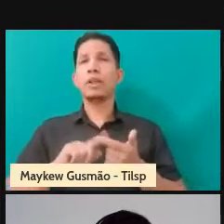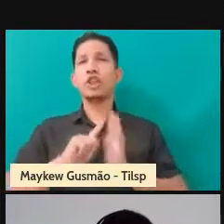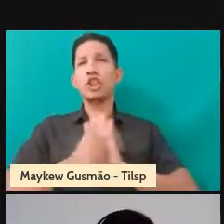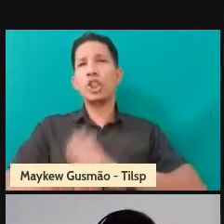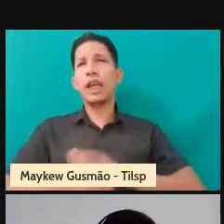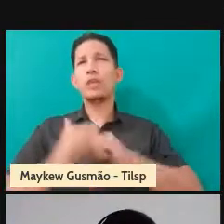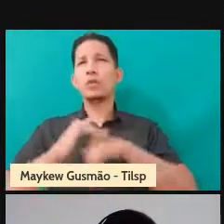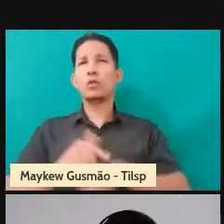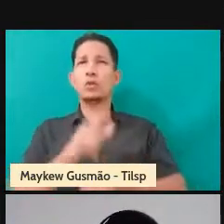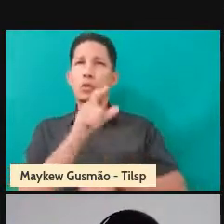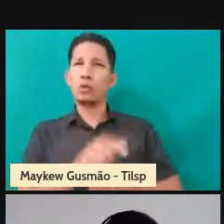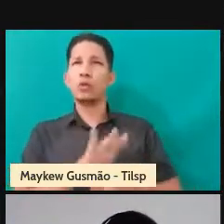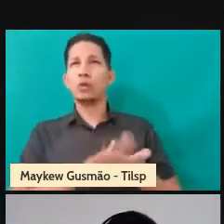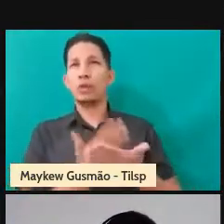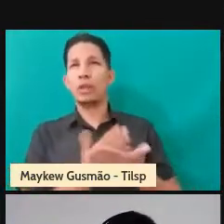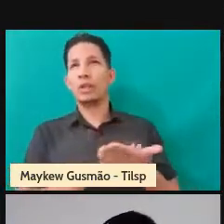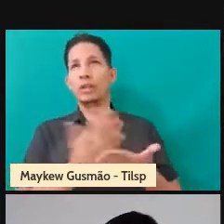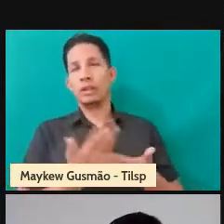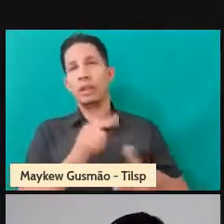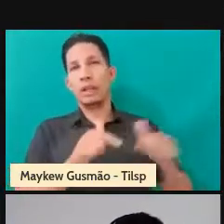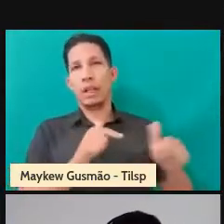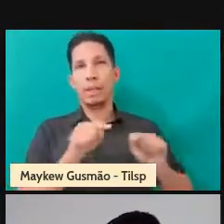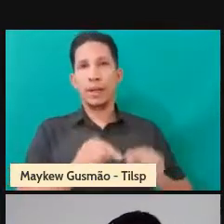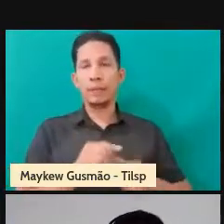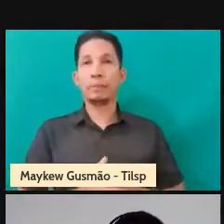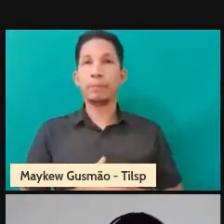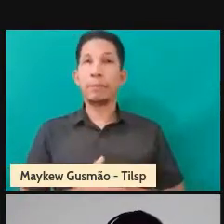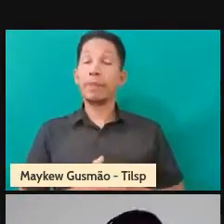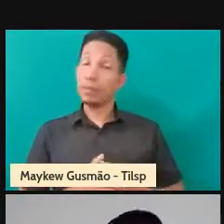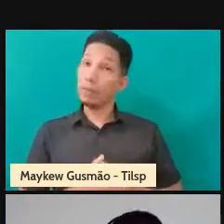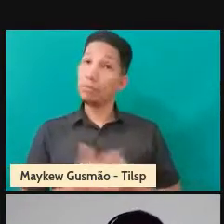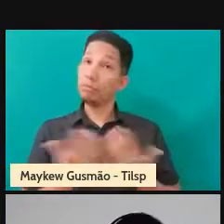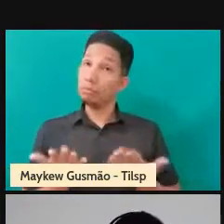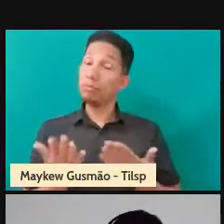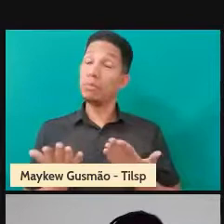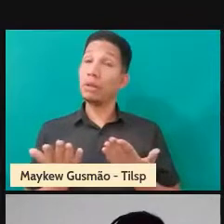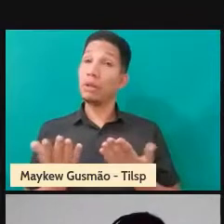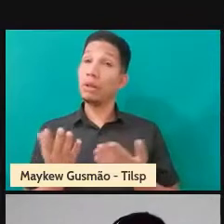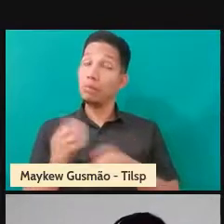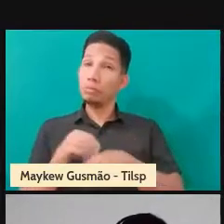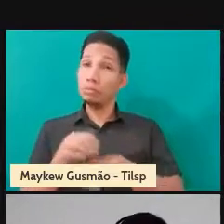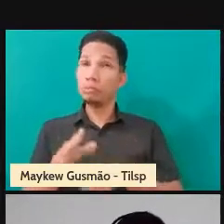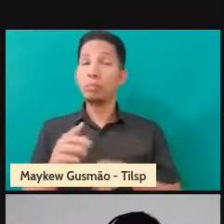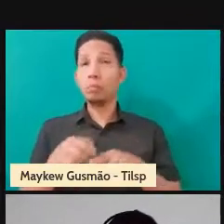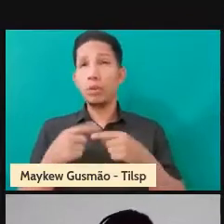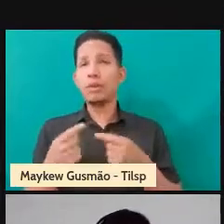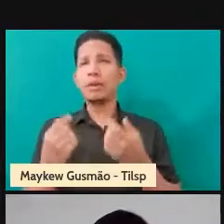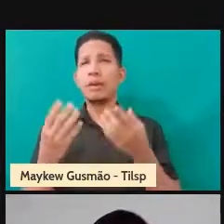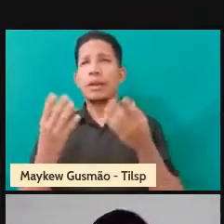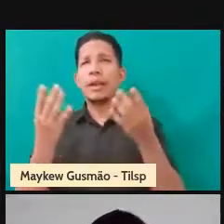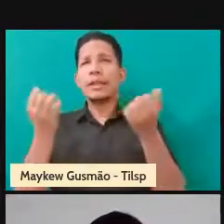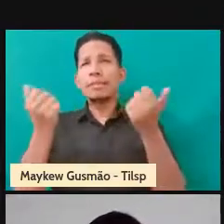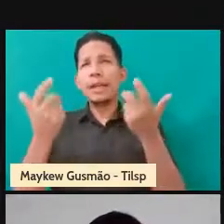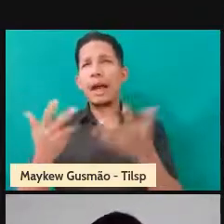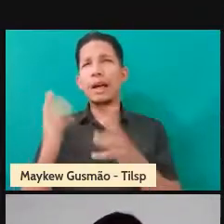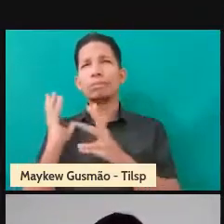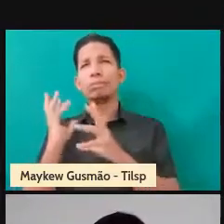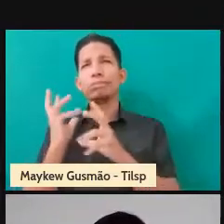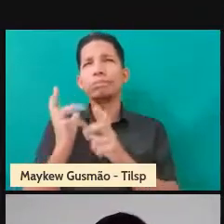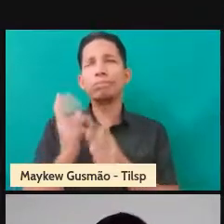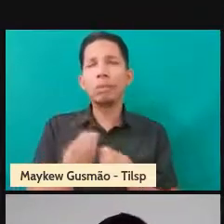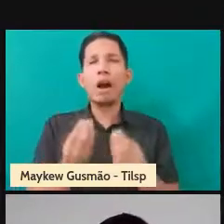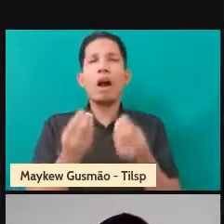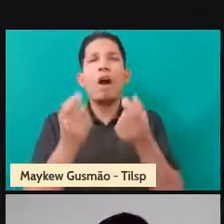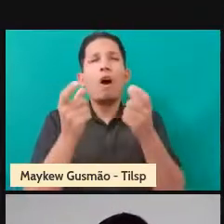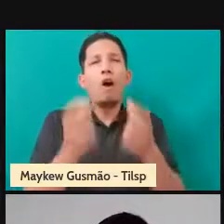TIOS atua. Então, é um pouquinho disso, por isso que eu trago mapeamentos, para a gente entender onde o TIOS atua, o que